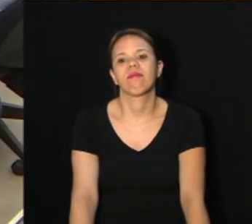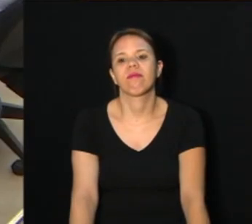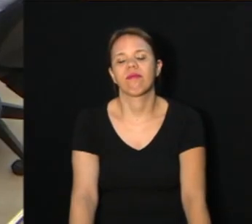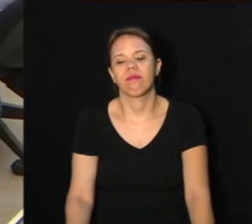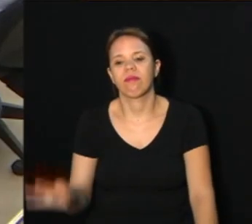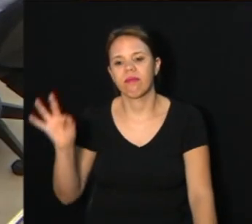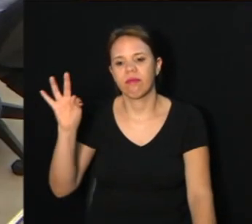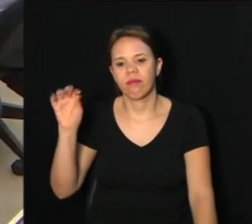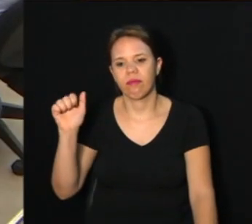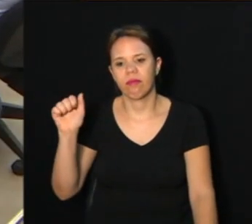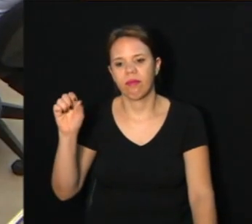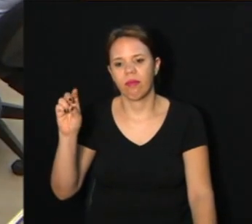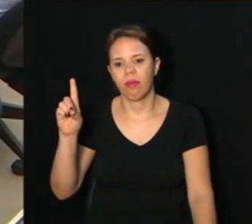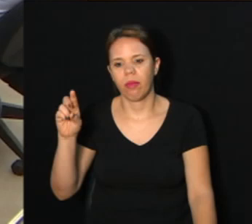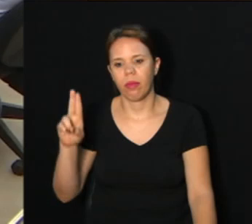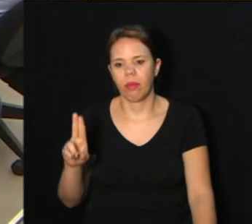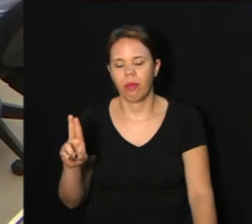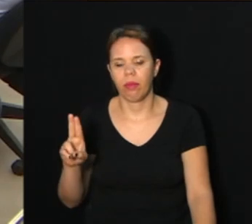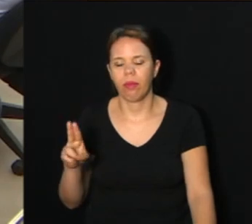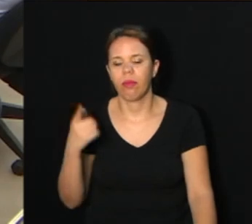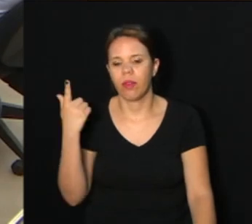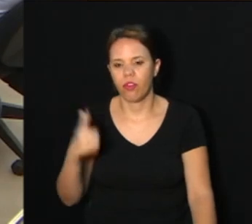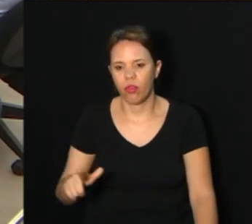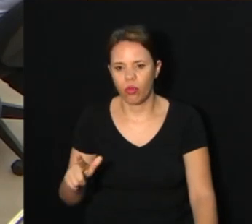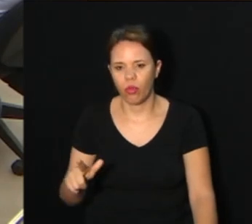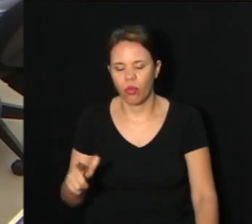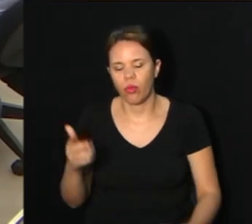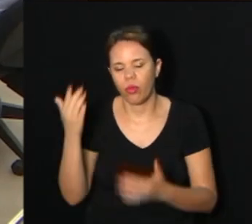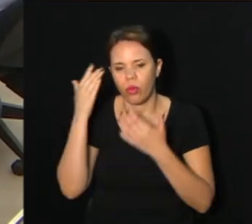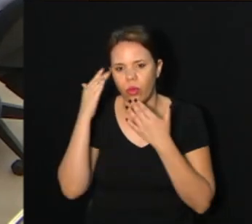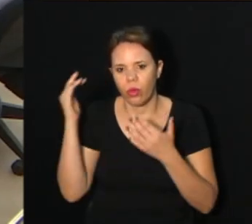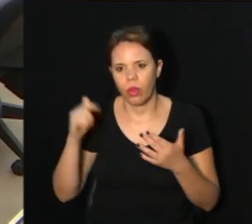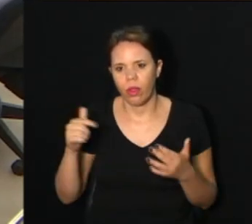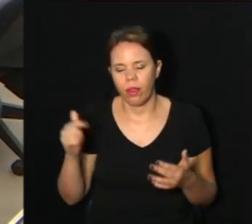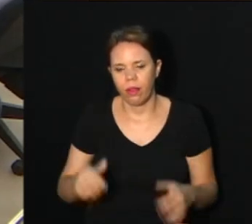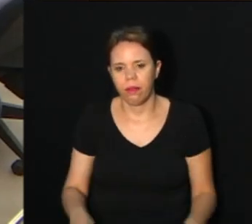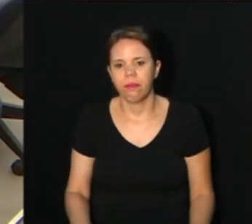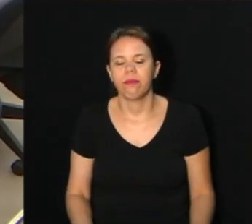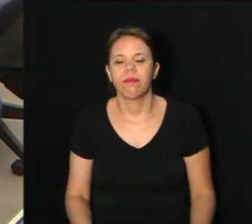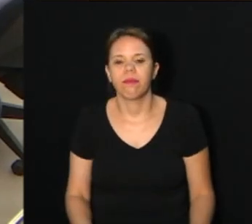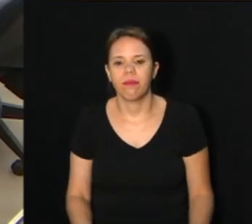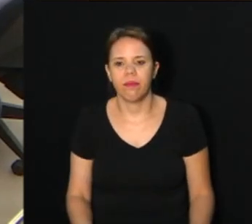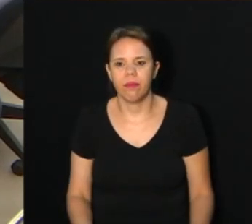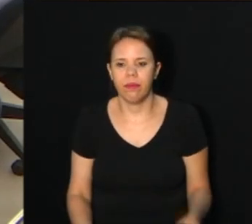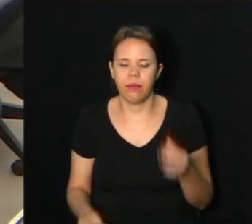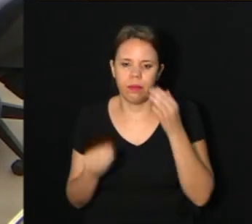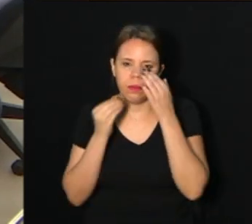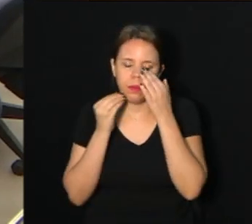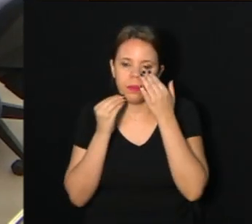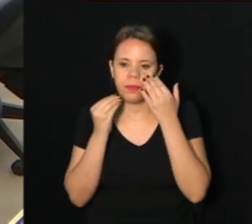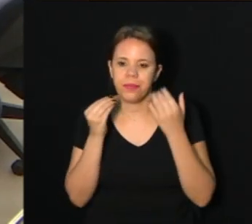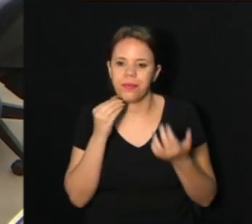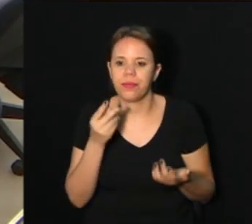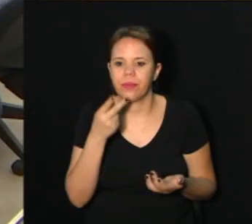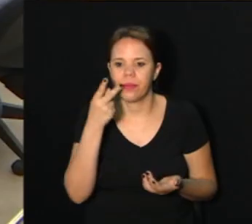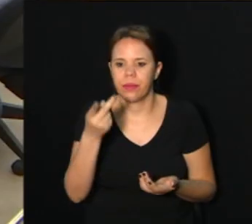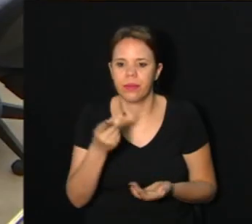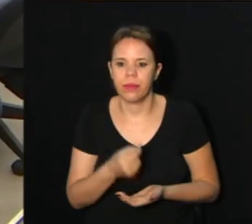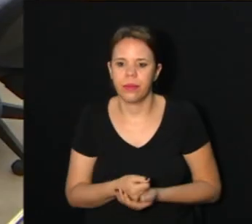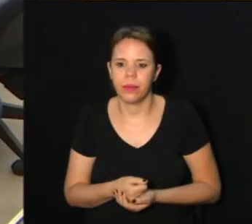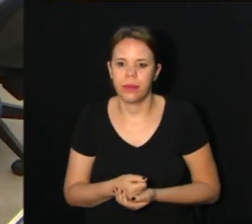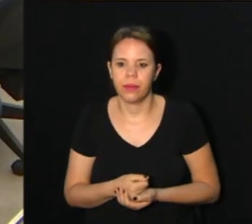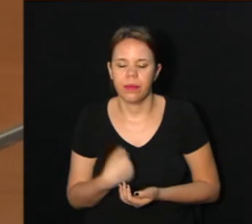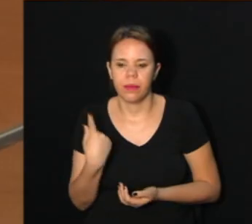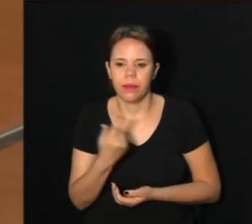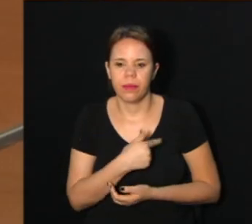Tadeu. Bem, mais uma vez quero agradecer aqui o espaço dado, né? Dizer que